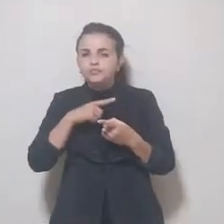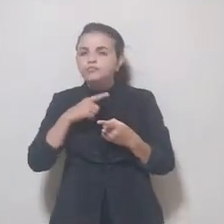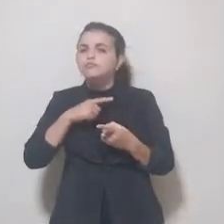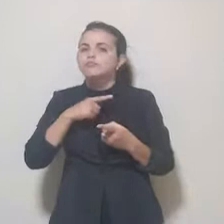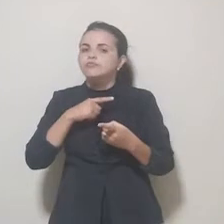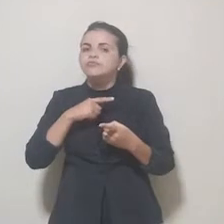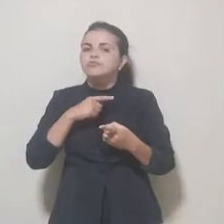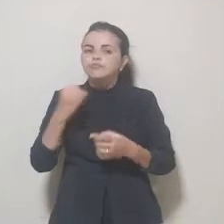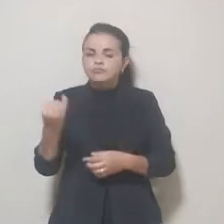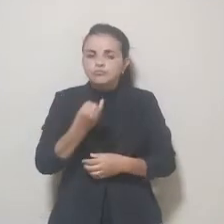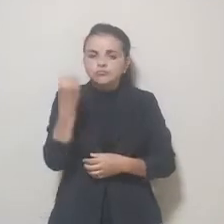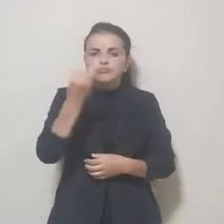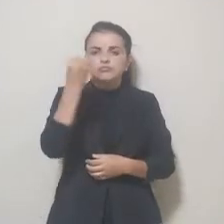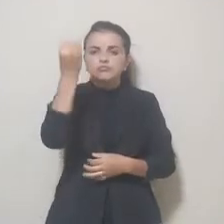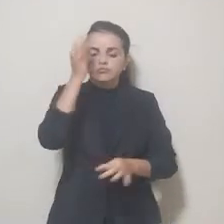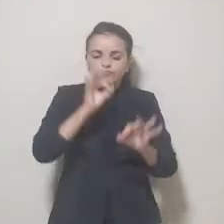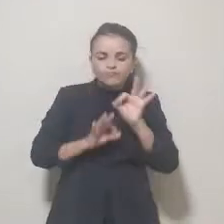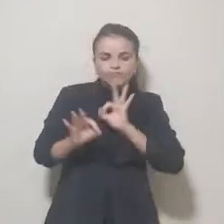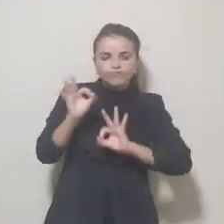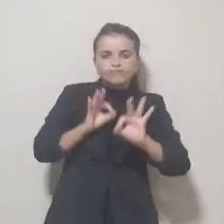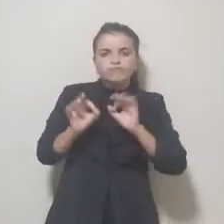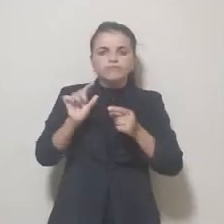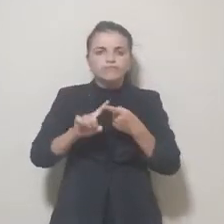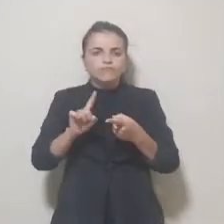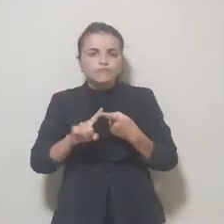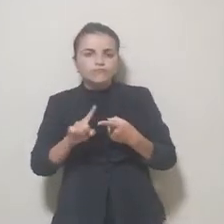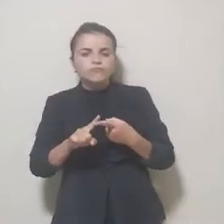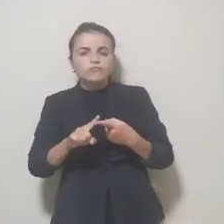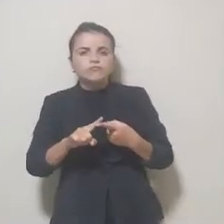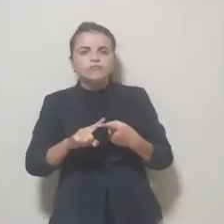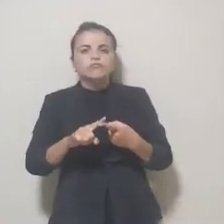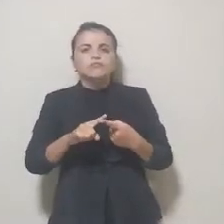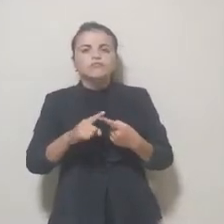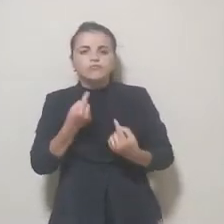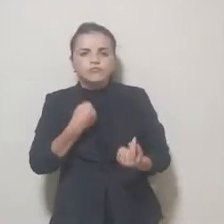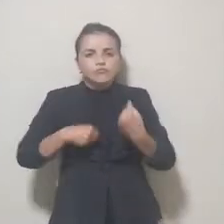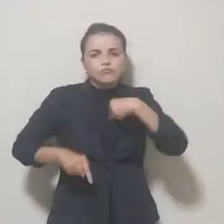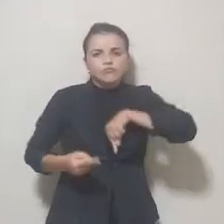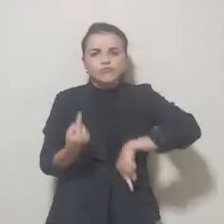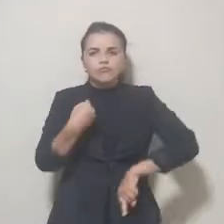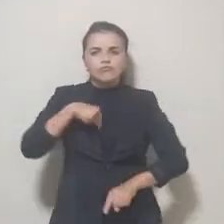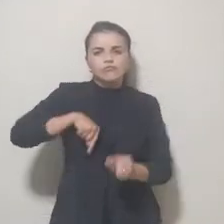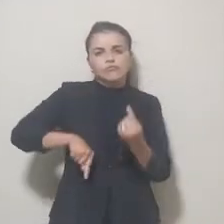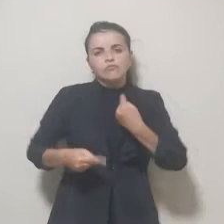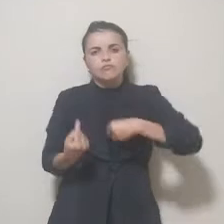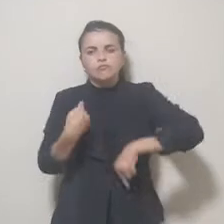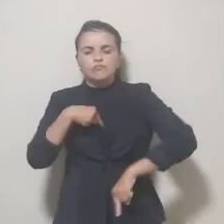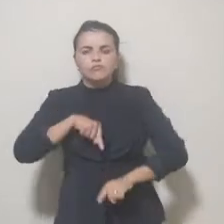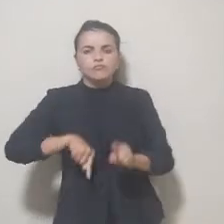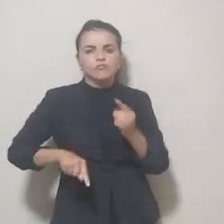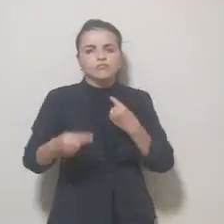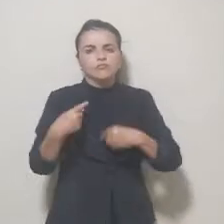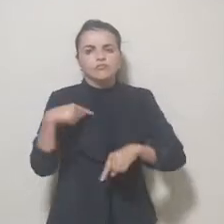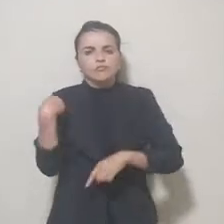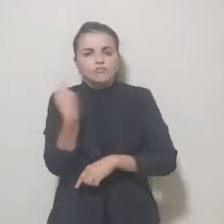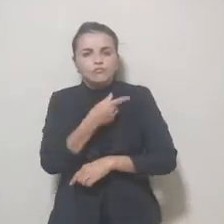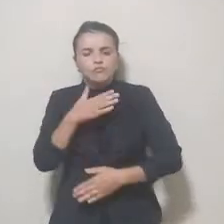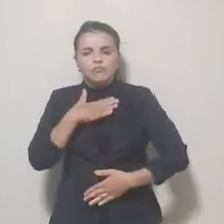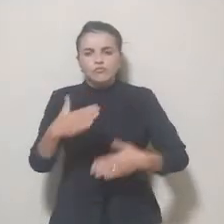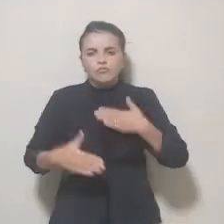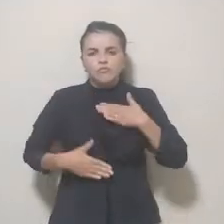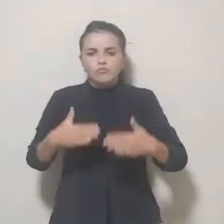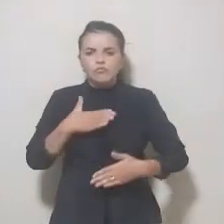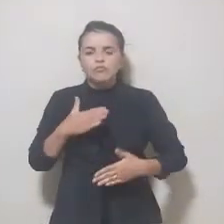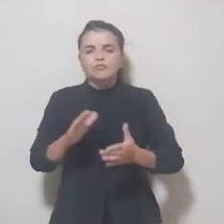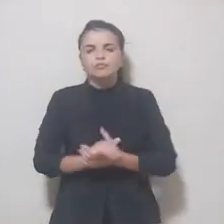do sistema endócrino, pois controla a produção hormonal das demais glândulas endócrinas. Os nomes são bem